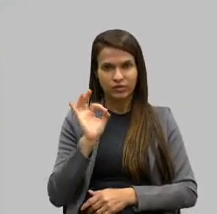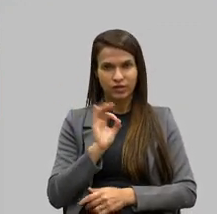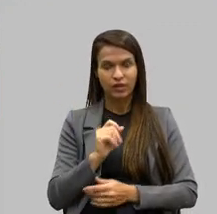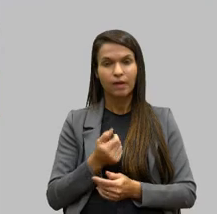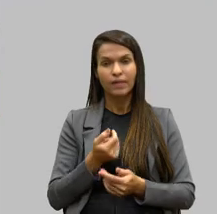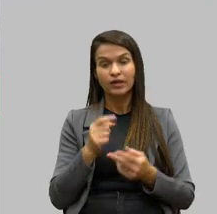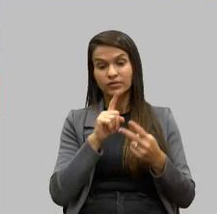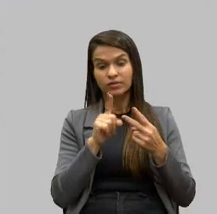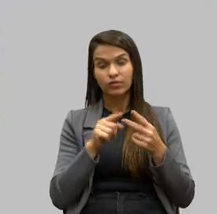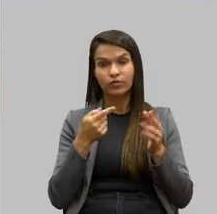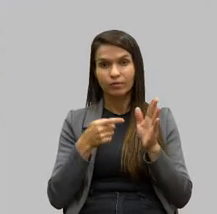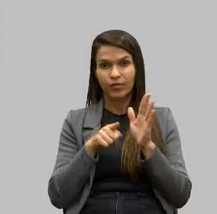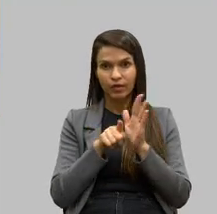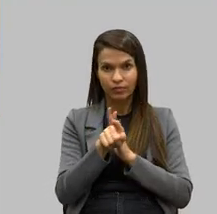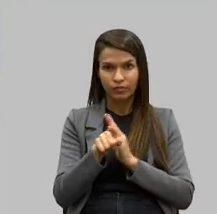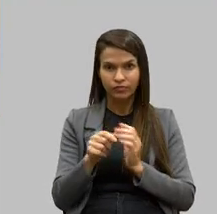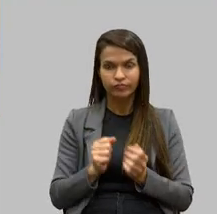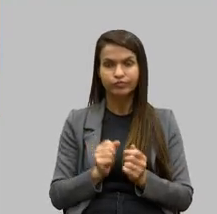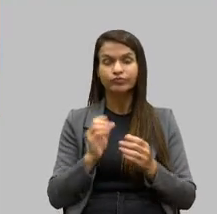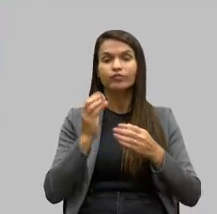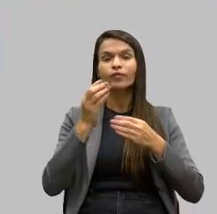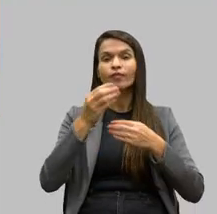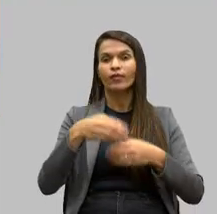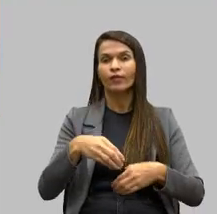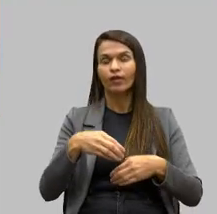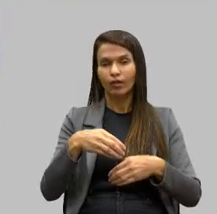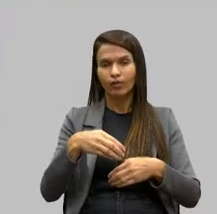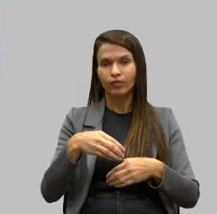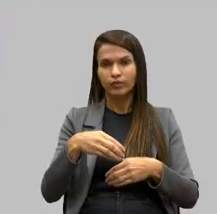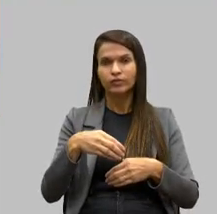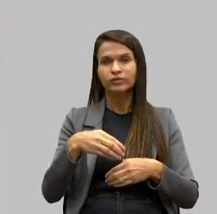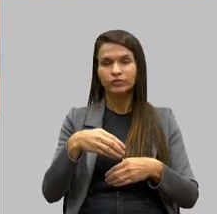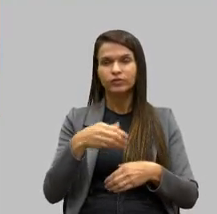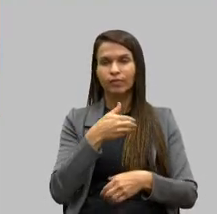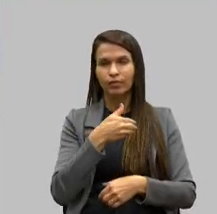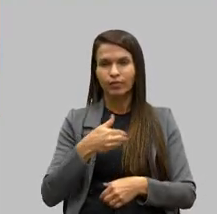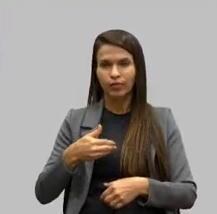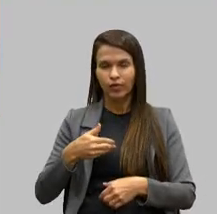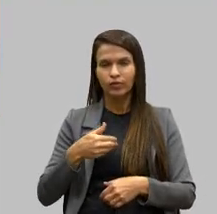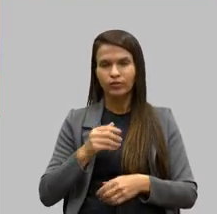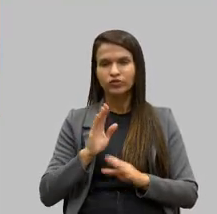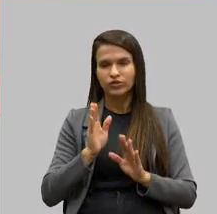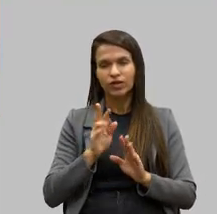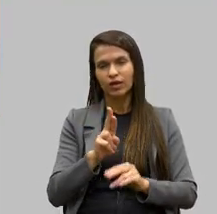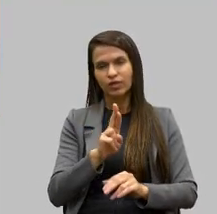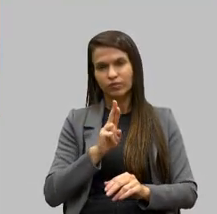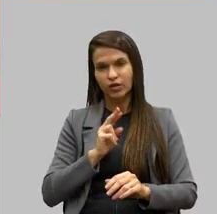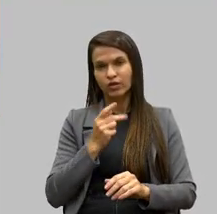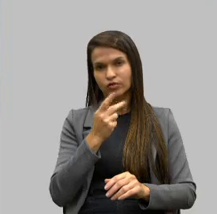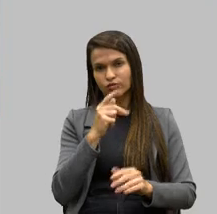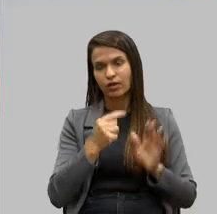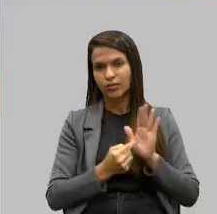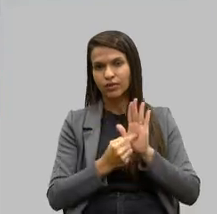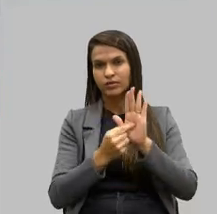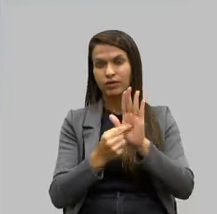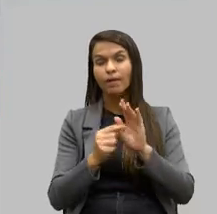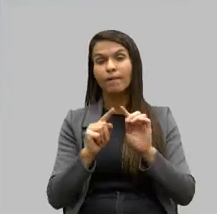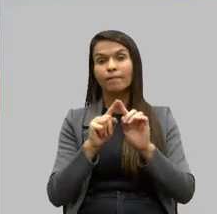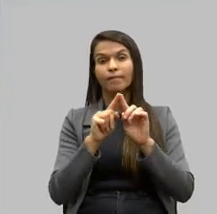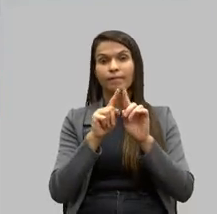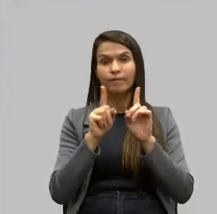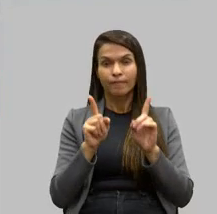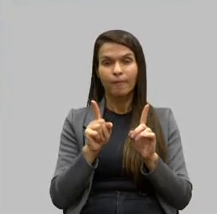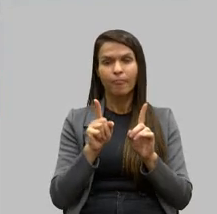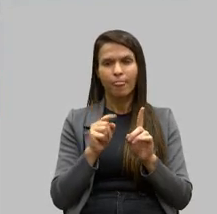pergunta. Concurso público, parte do questionamento está respondido na sua apresentação, mas, ainda assim,